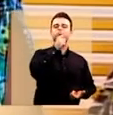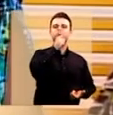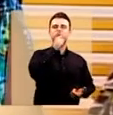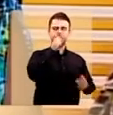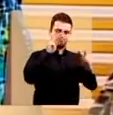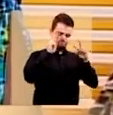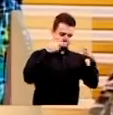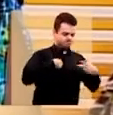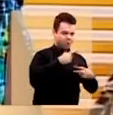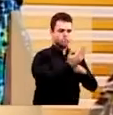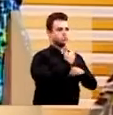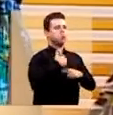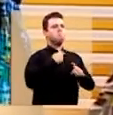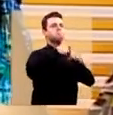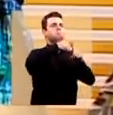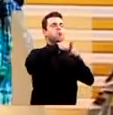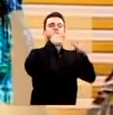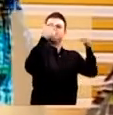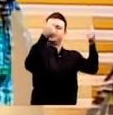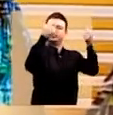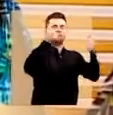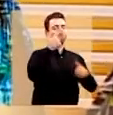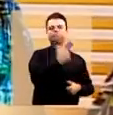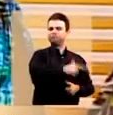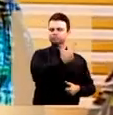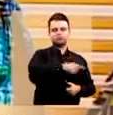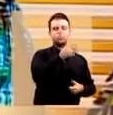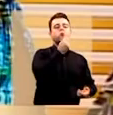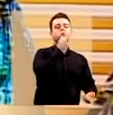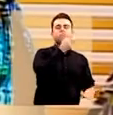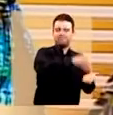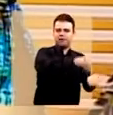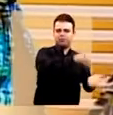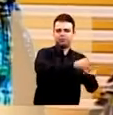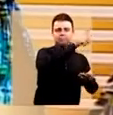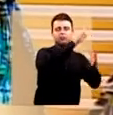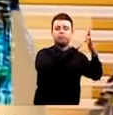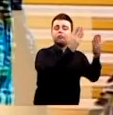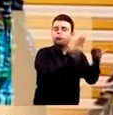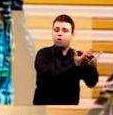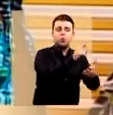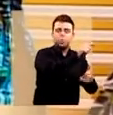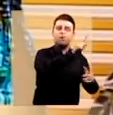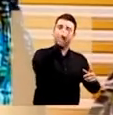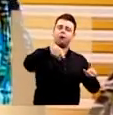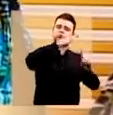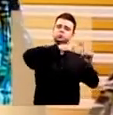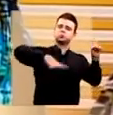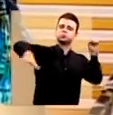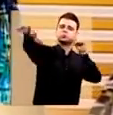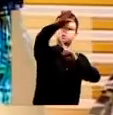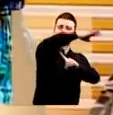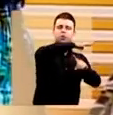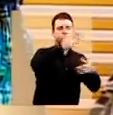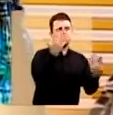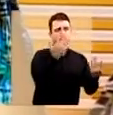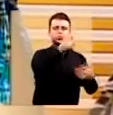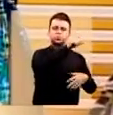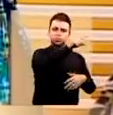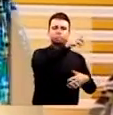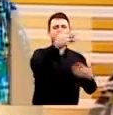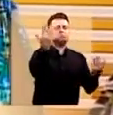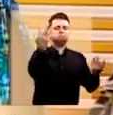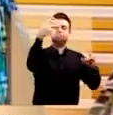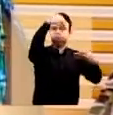sua identidade de uma maneira positiva. A gente tem a escola como um aparelho da sociedade, como mais uma instituição